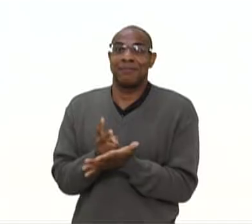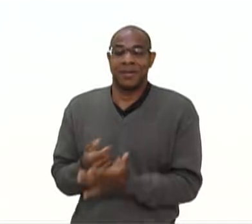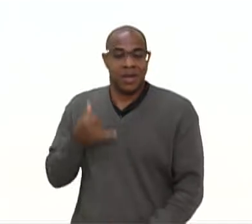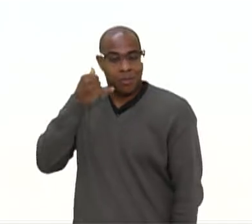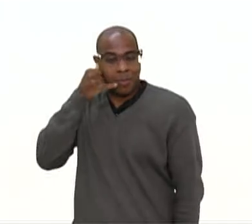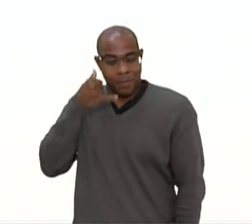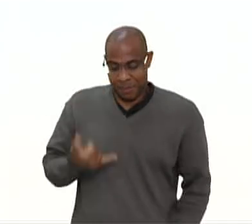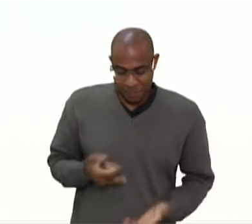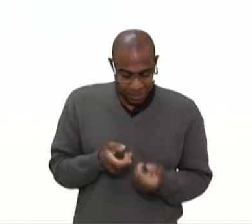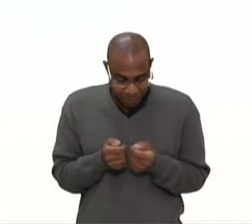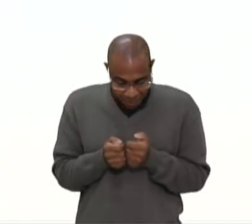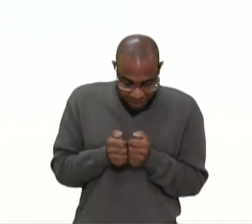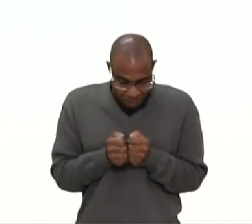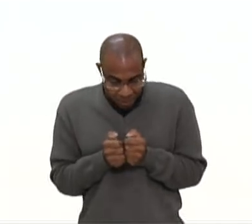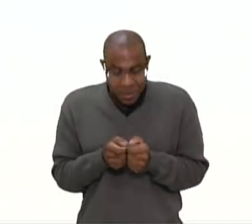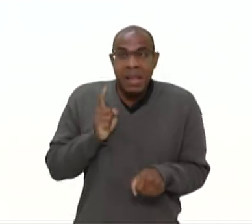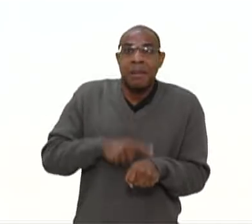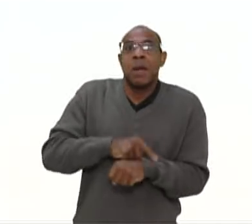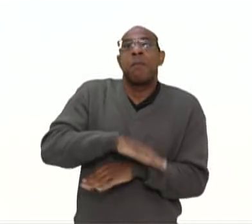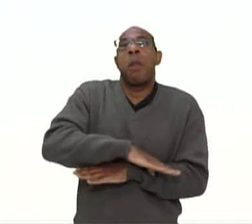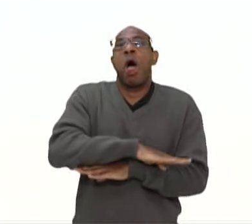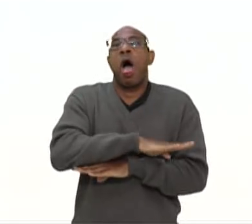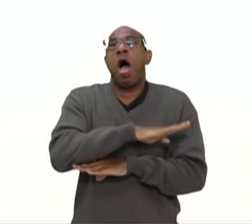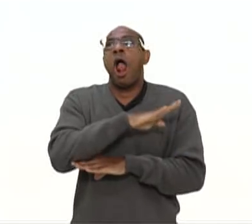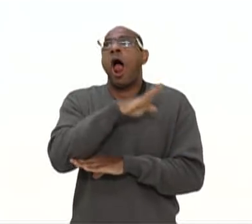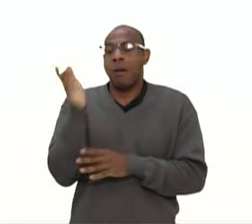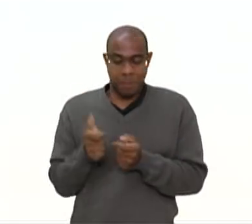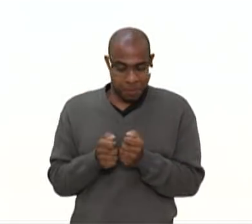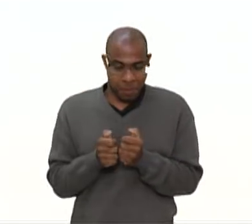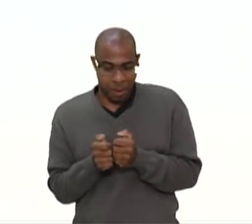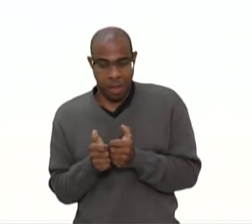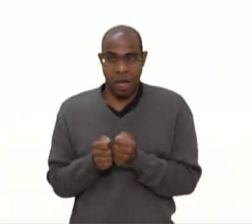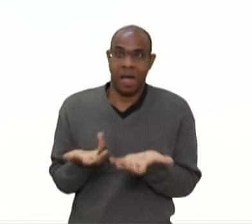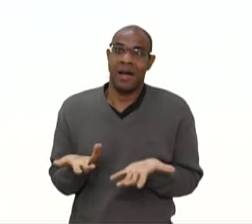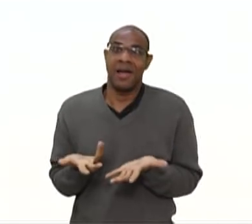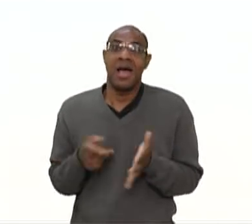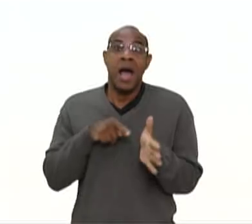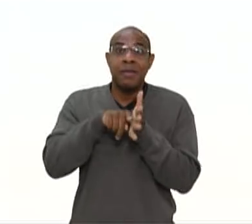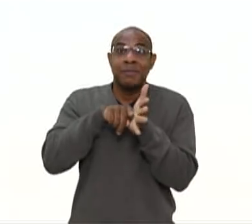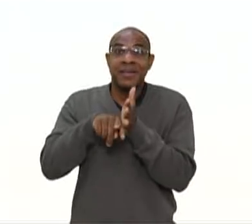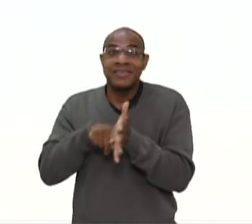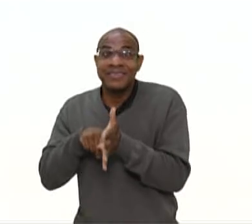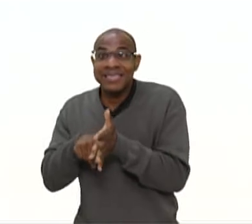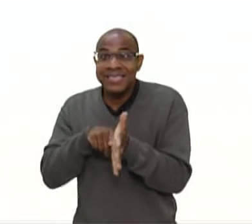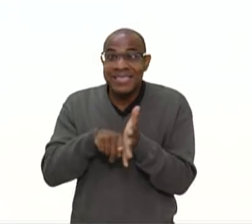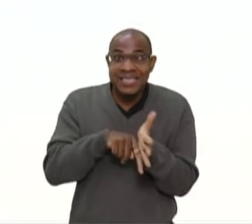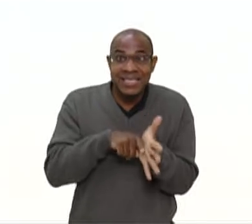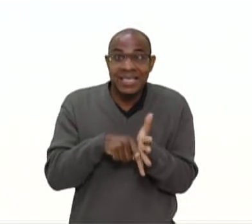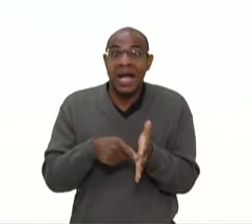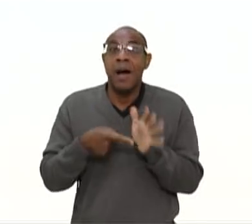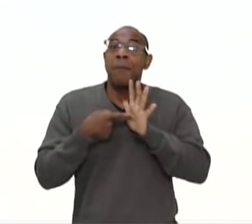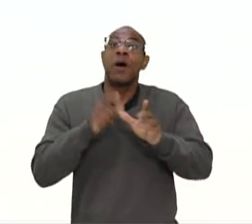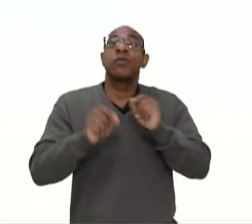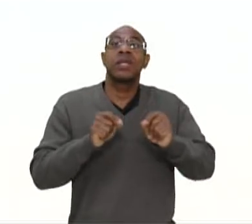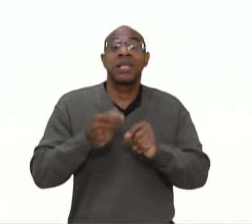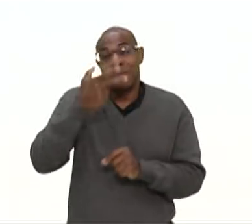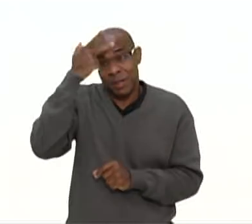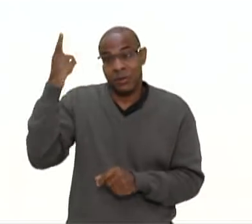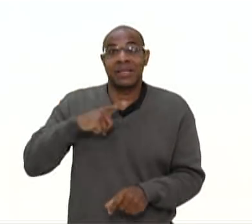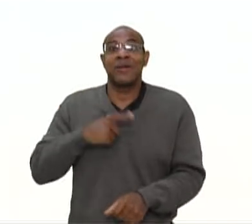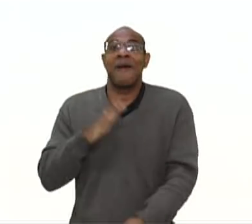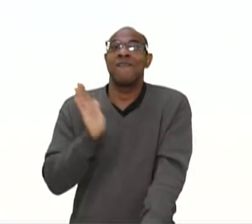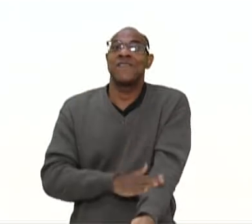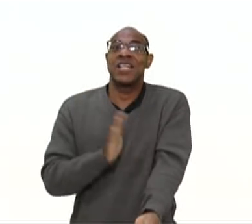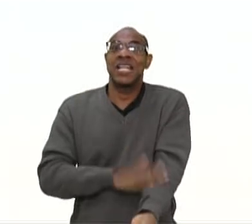e especialistas confirmam que as pessoas estão viciadas.